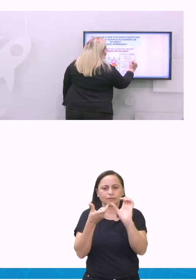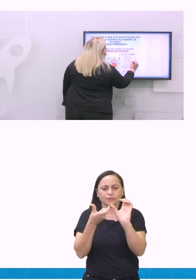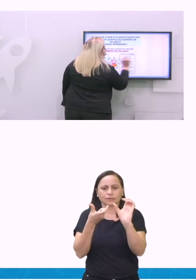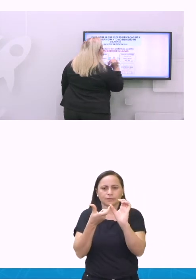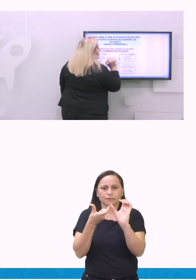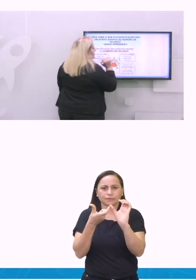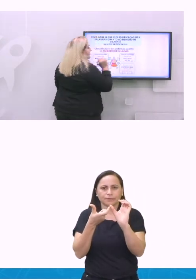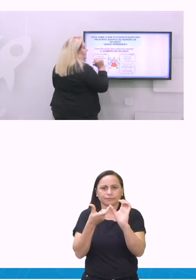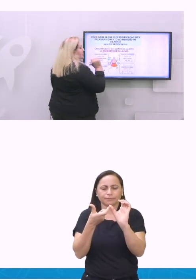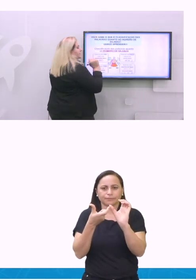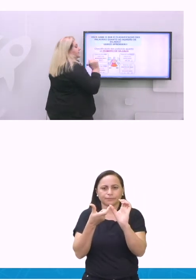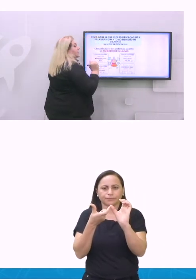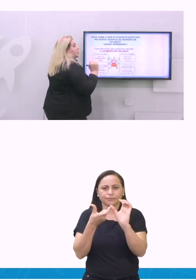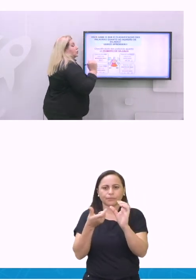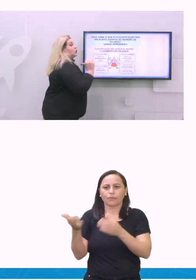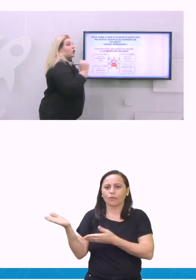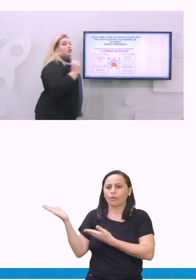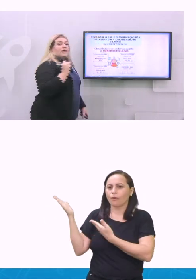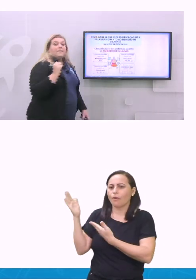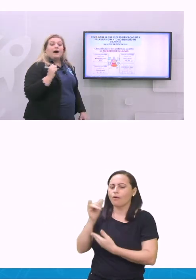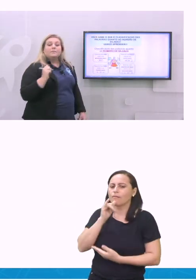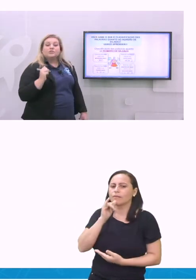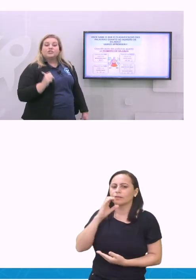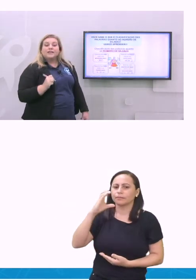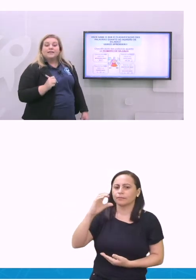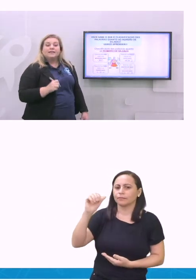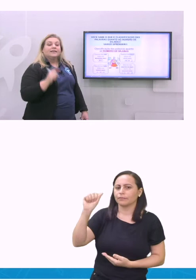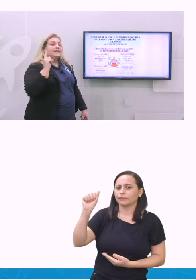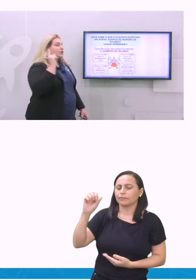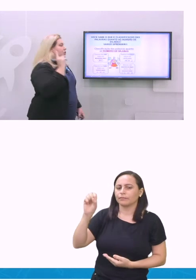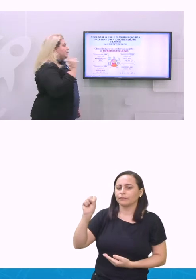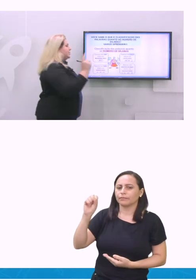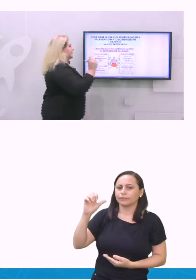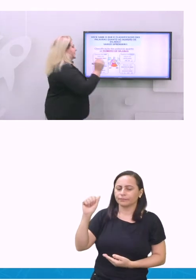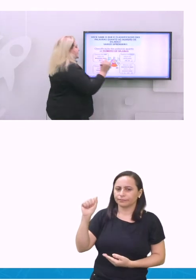casa. Tem duas sílabas. Nós chamamos de